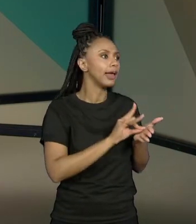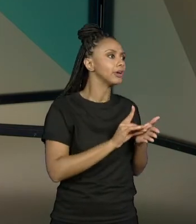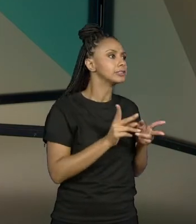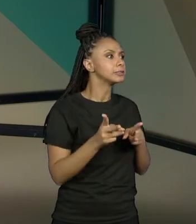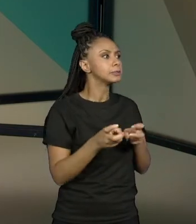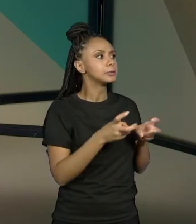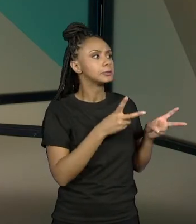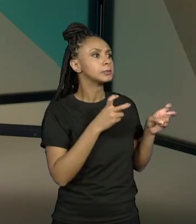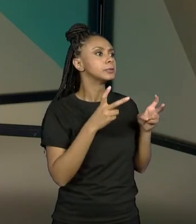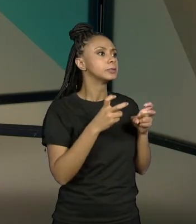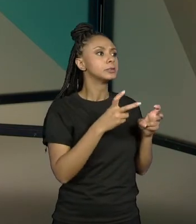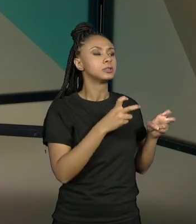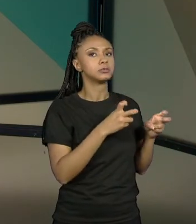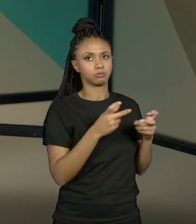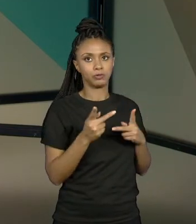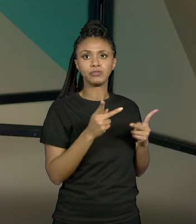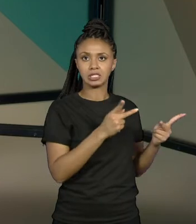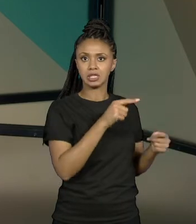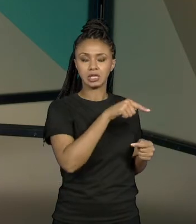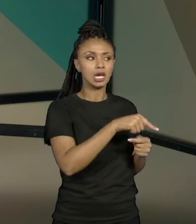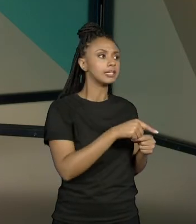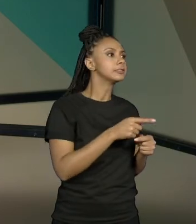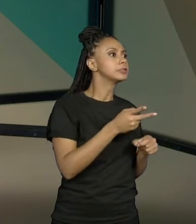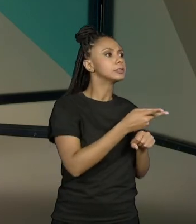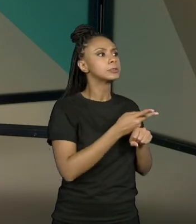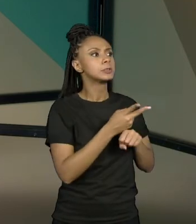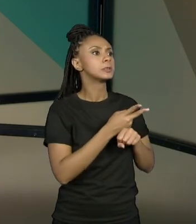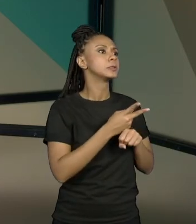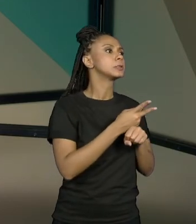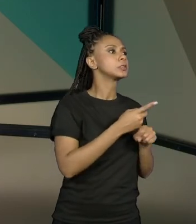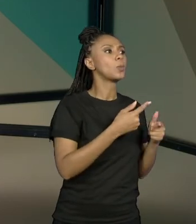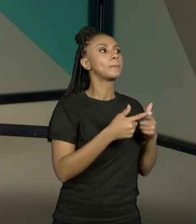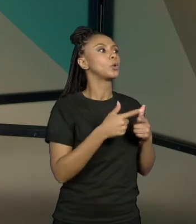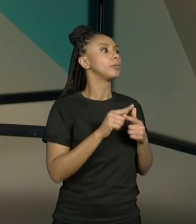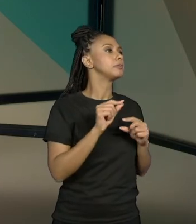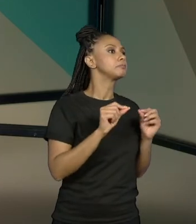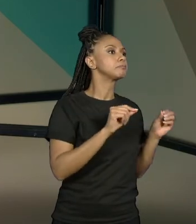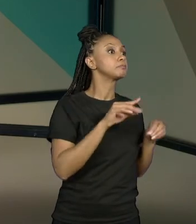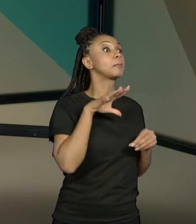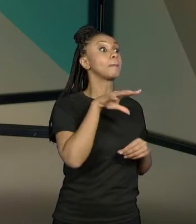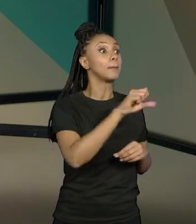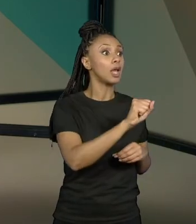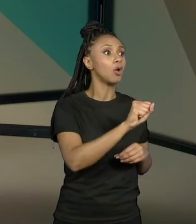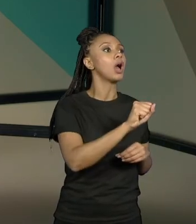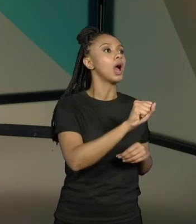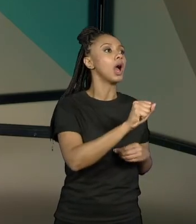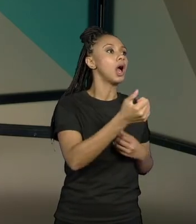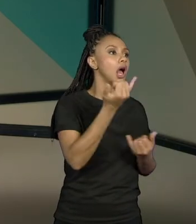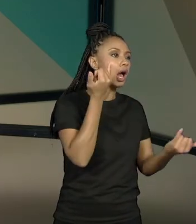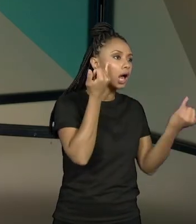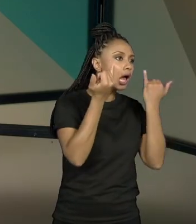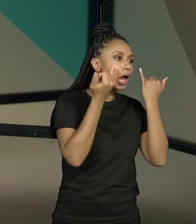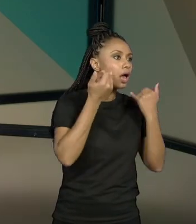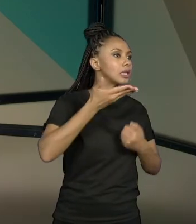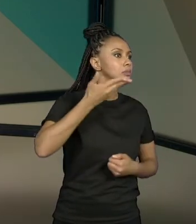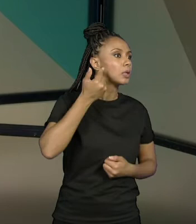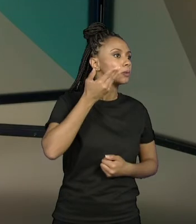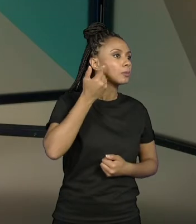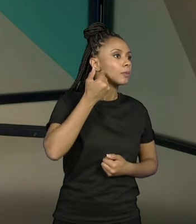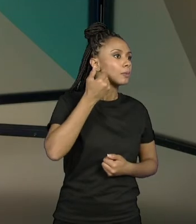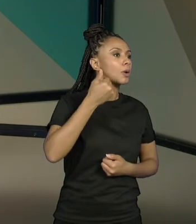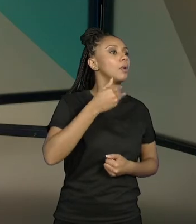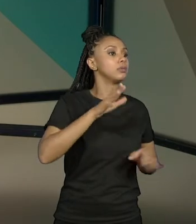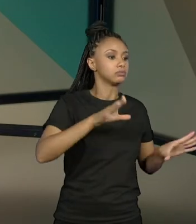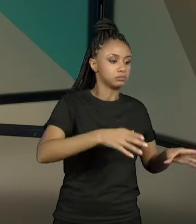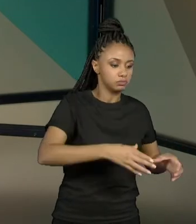fazer uma visita nessa empresa buscando esse problema, né, e colher os dados necessários para que você consiga discutir em